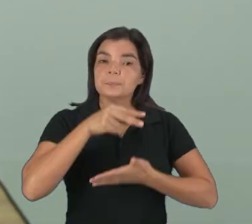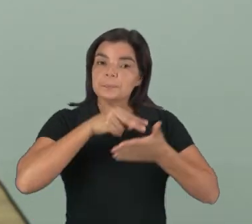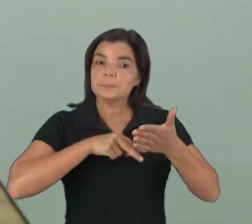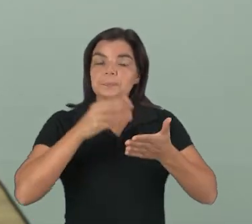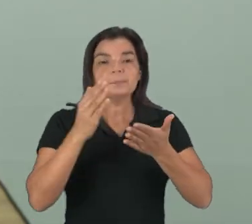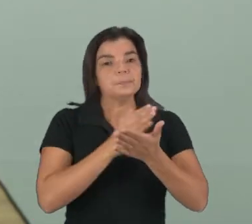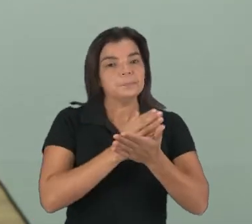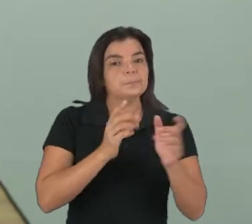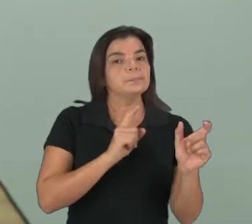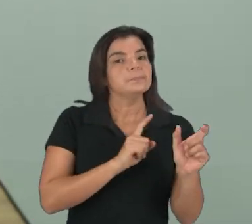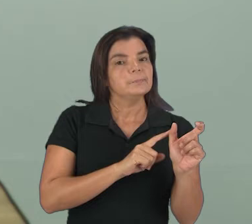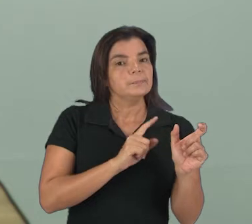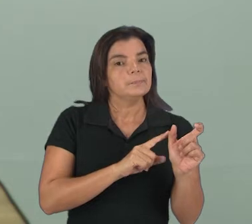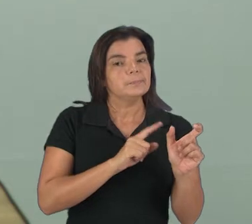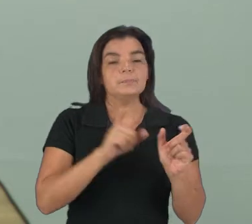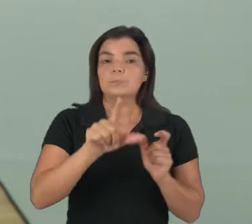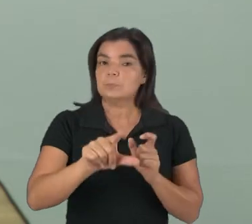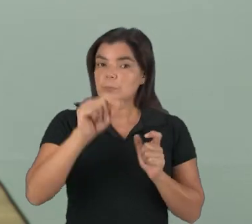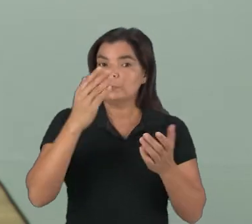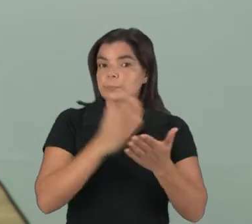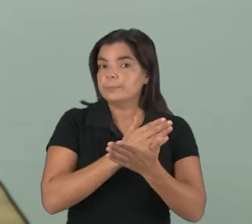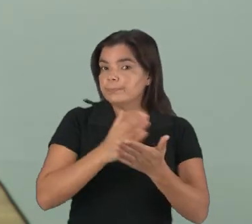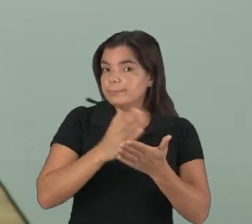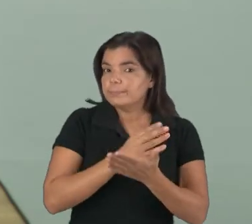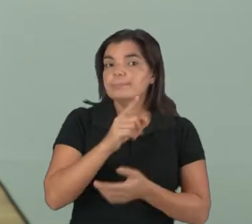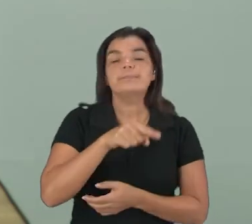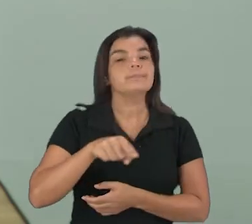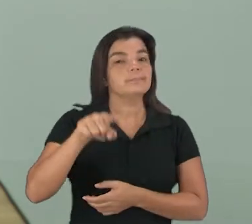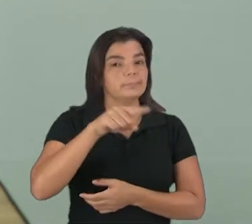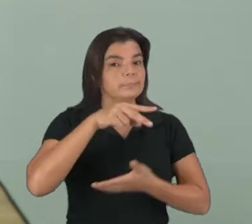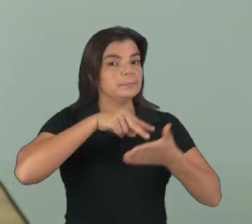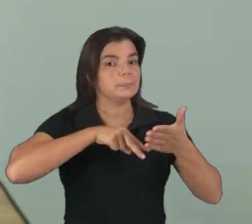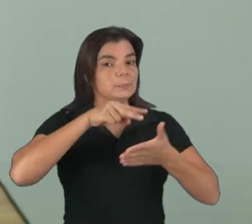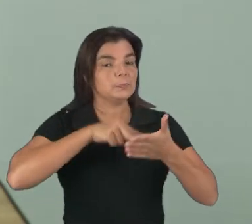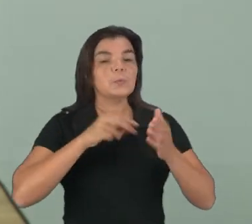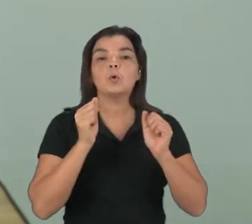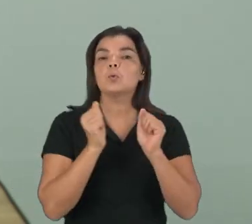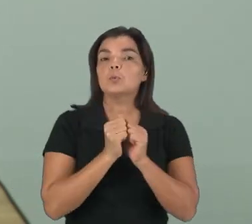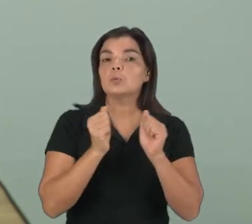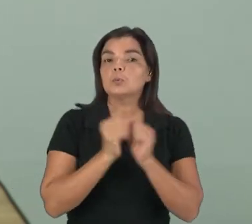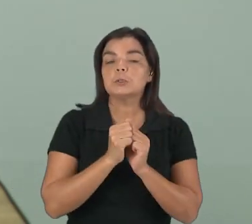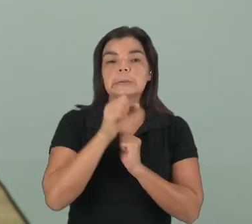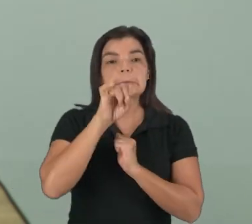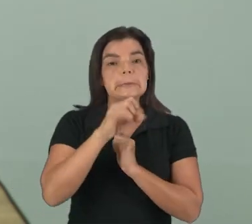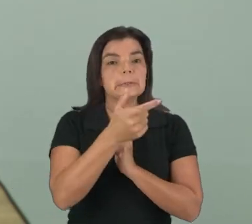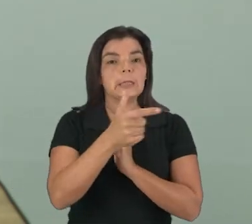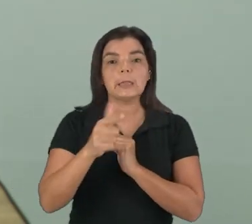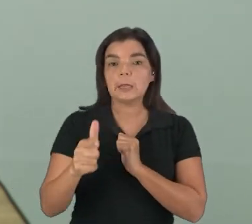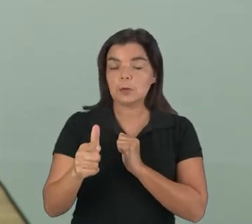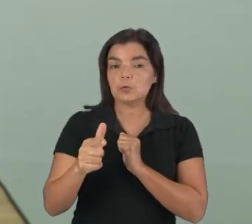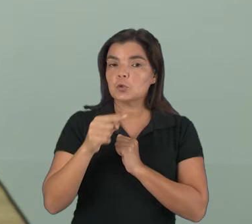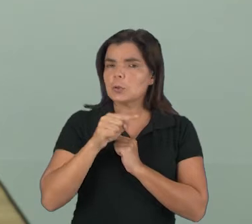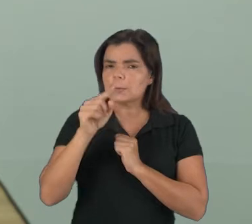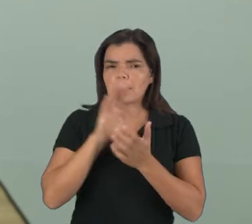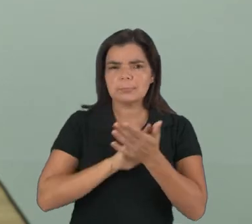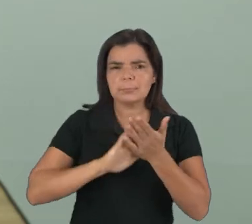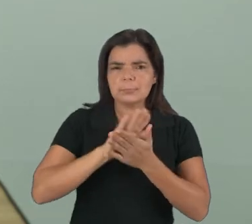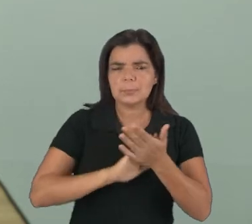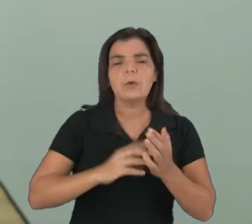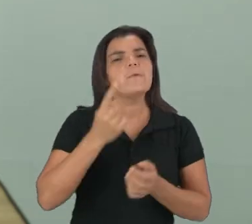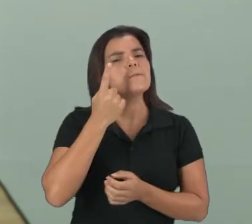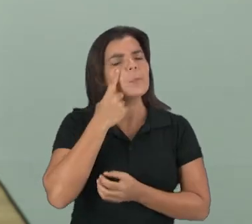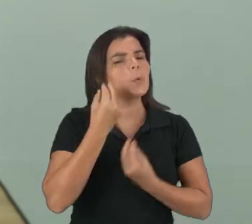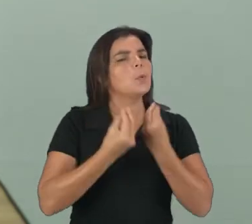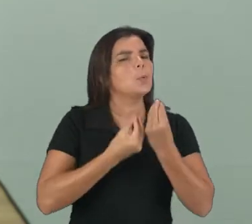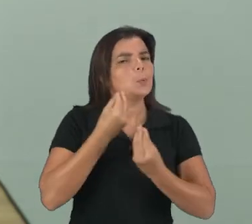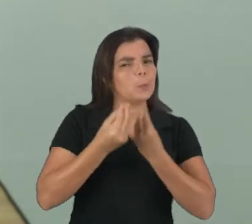de algumas dessas palavras, eu vou escolher algumas aqui, e vamos fazer a leitura dela como se não tivesse o acento agudo, e vamos